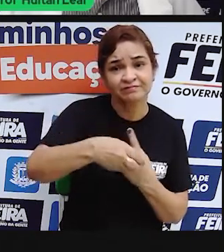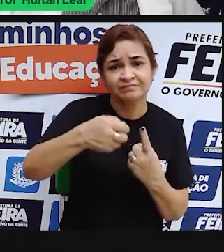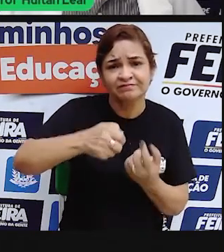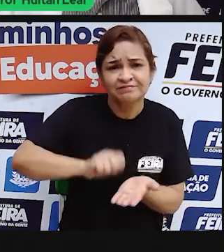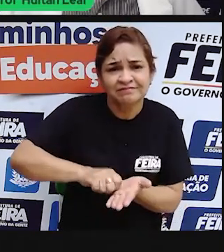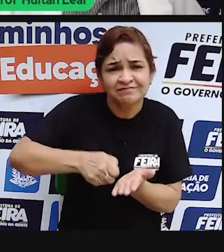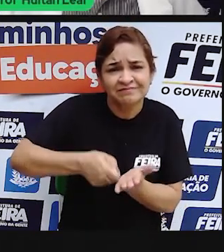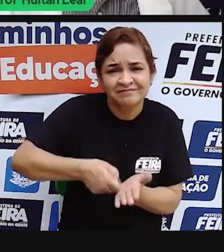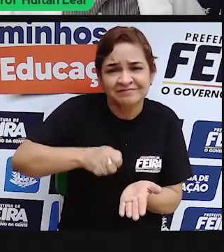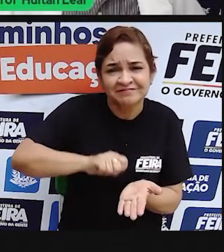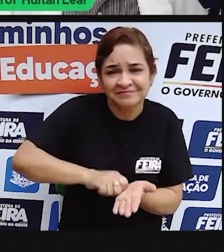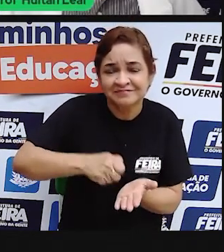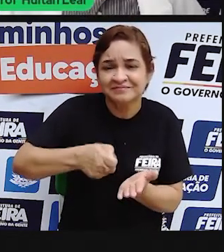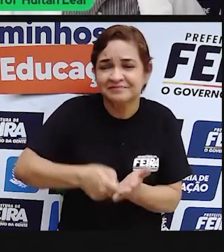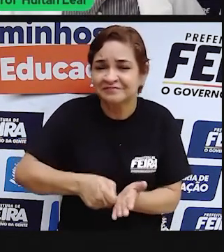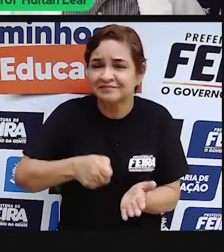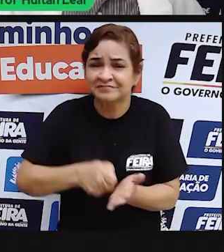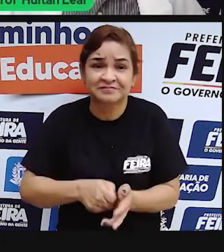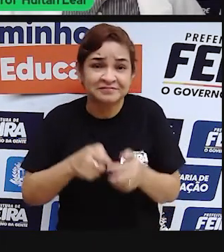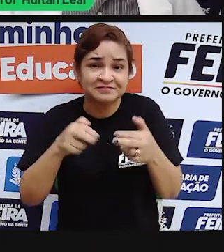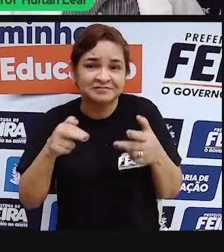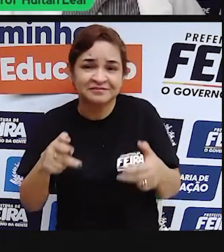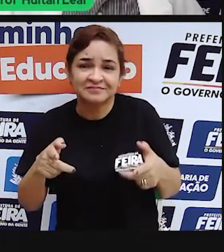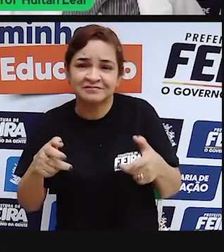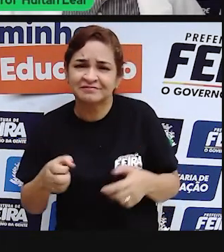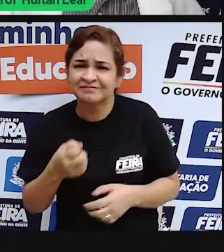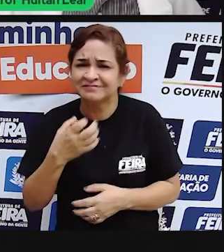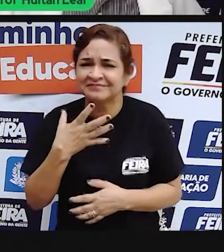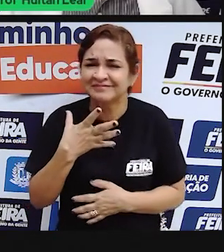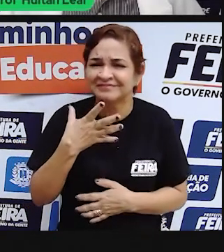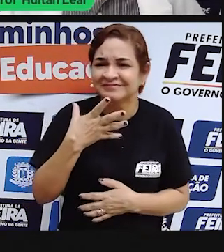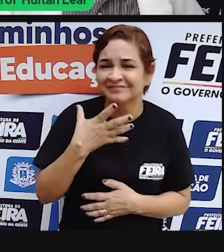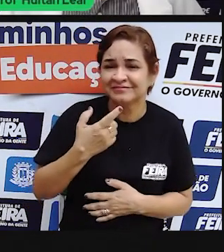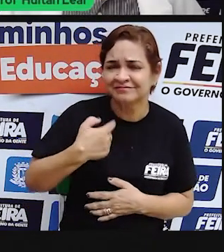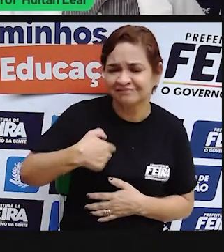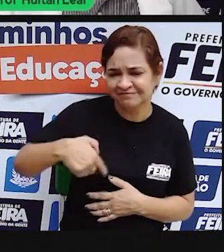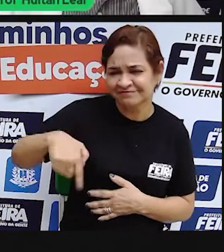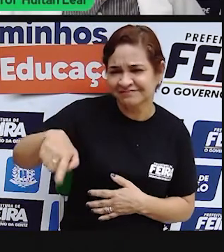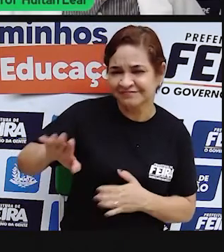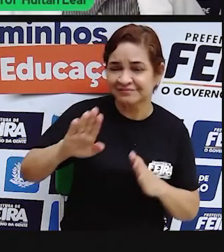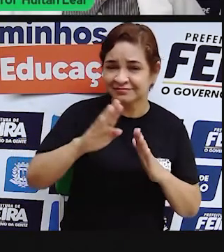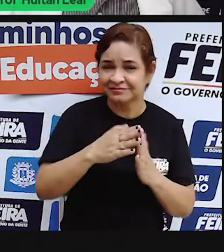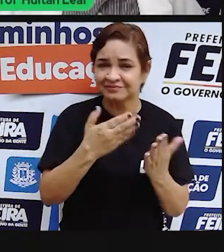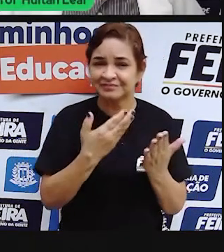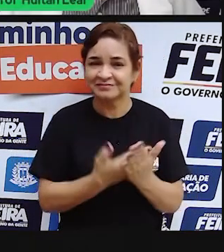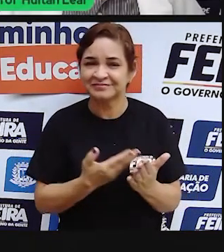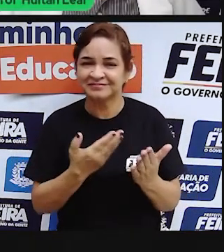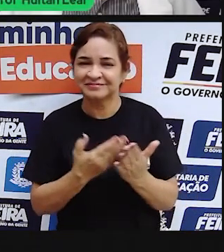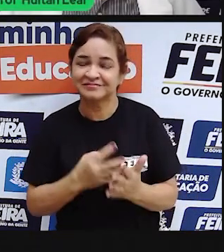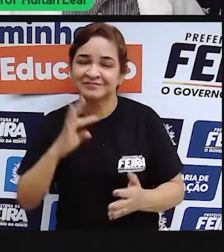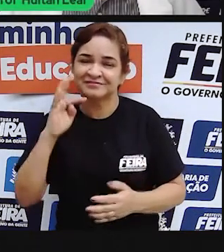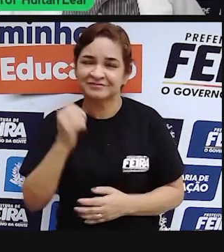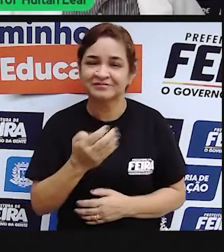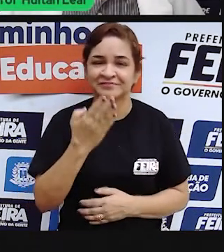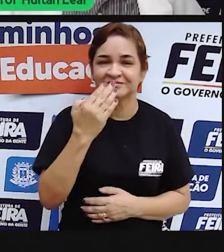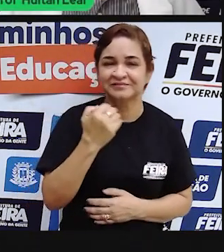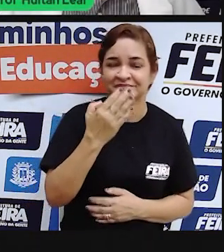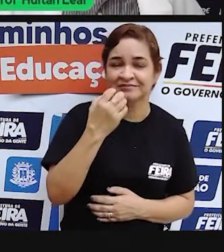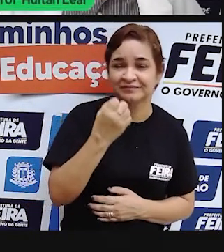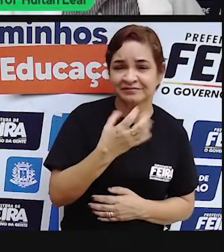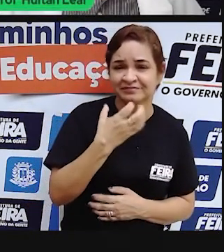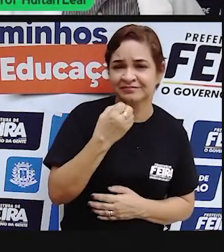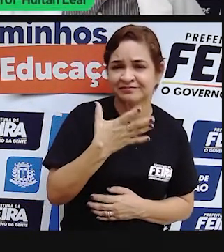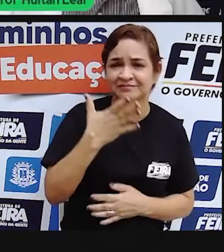calçada com granola e o suco de uva eu levo pra escola. Toda comida boa tem